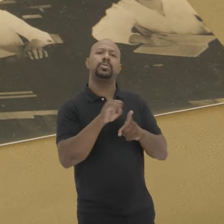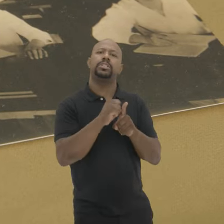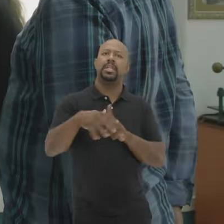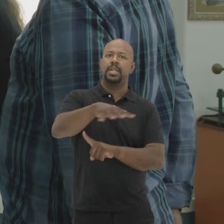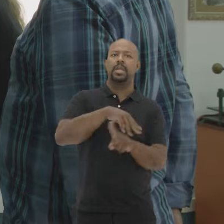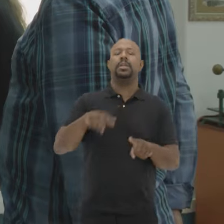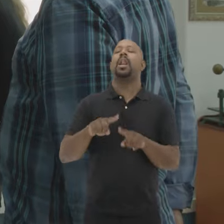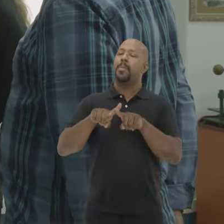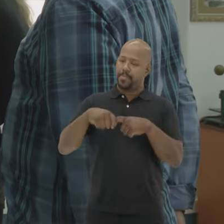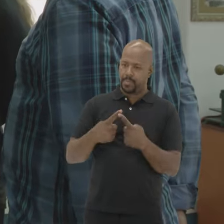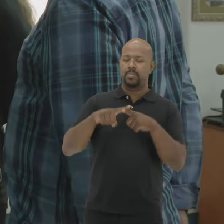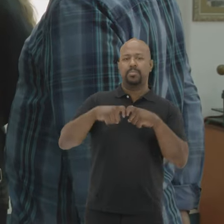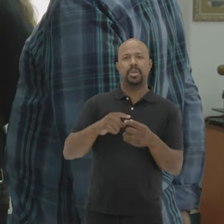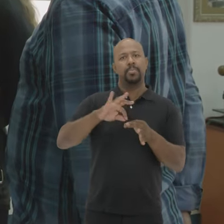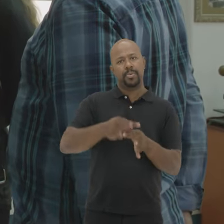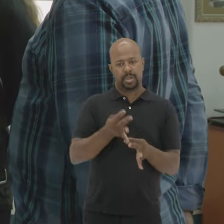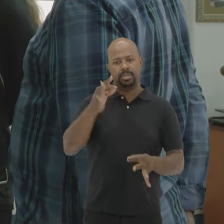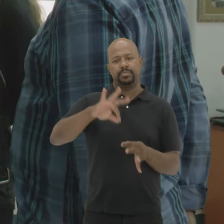sociedade. Então, era bordado,